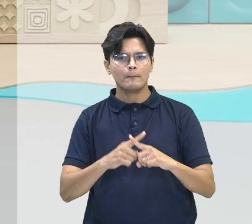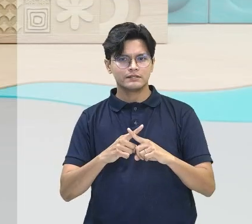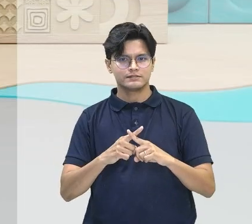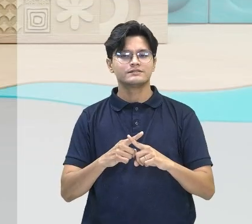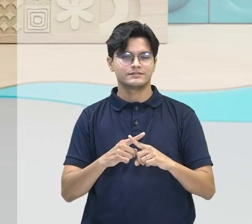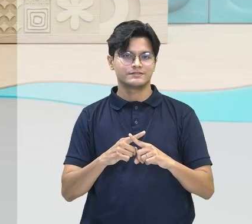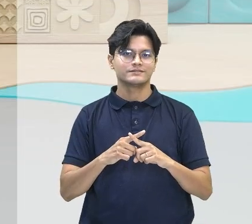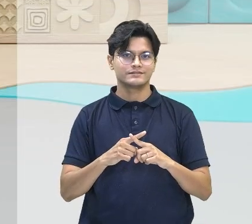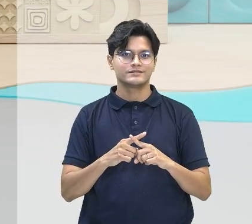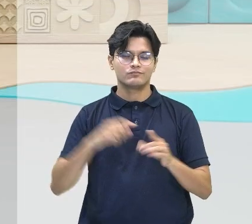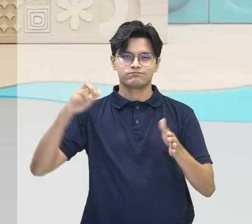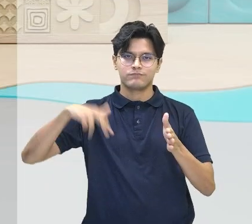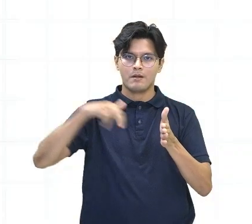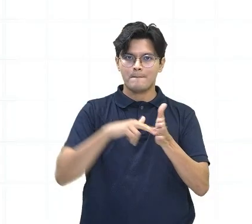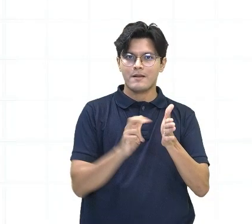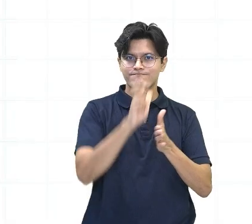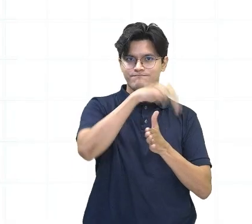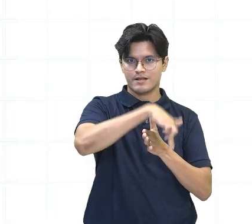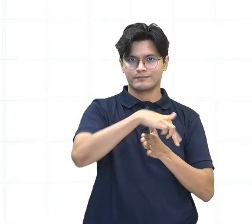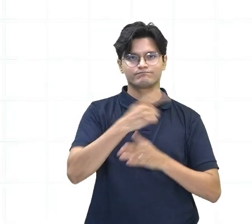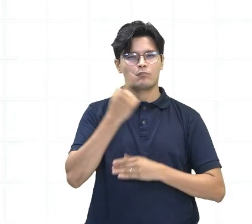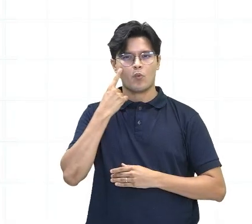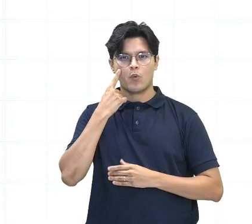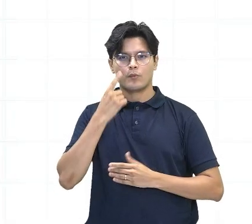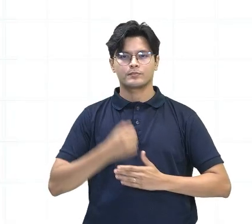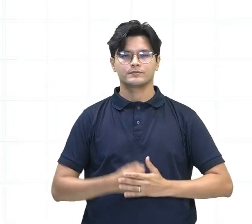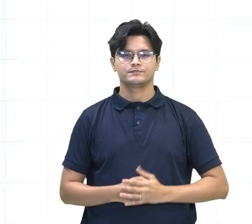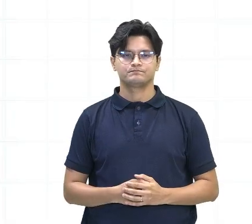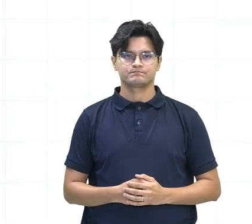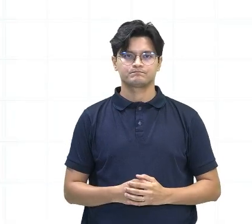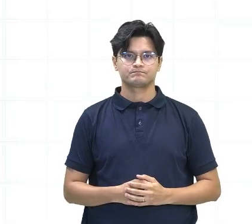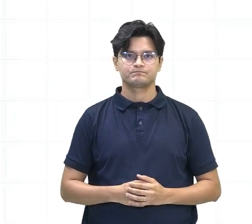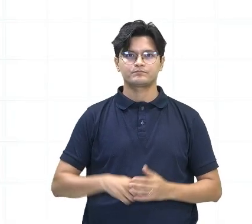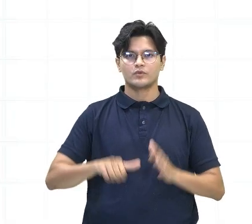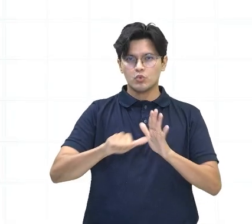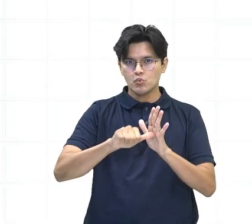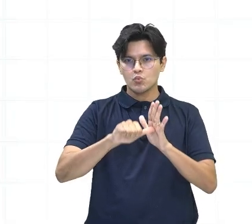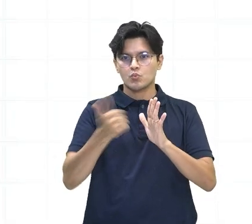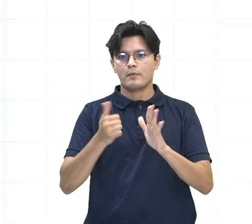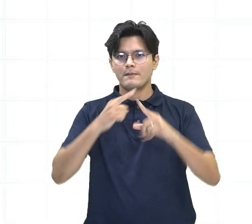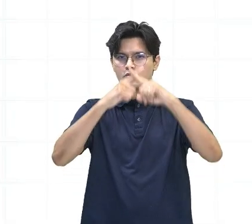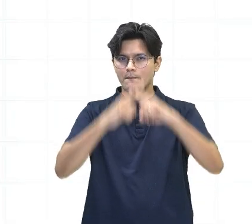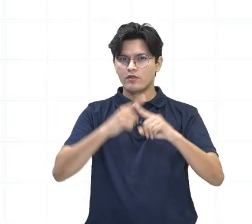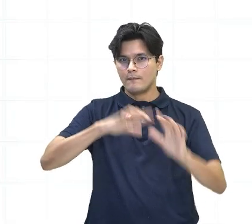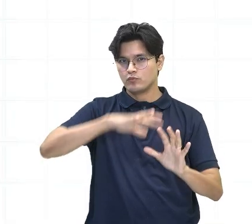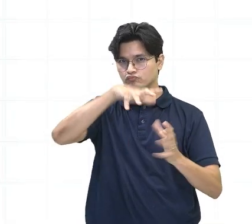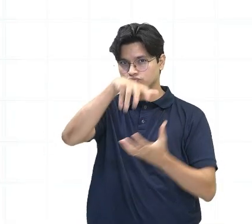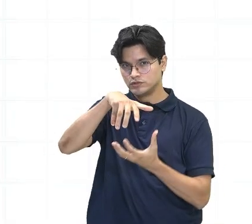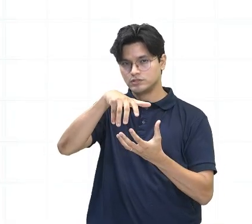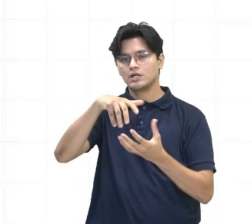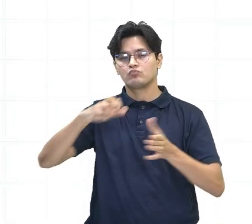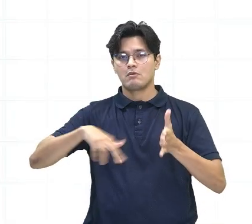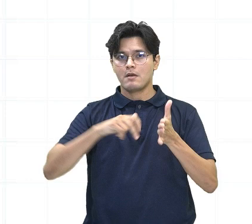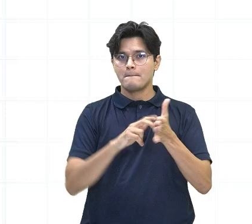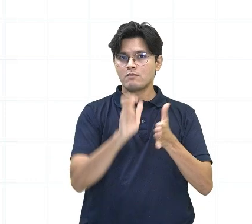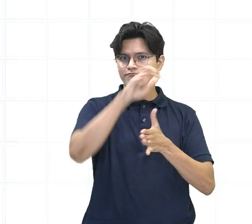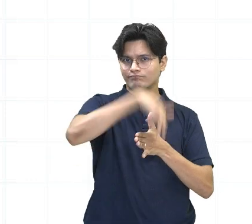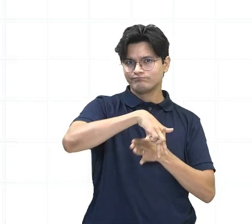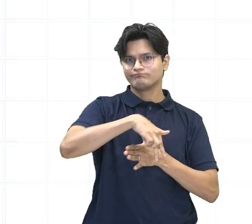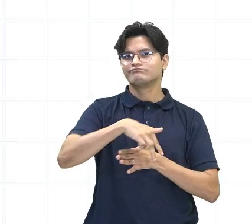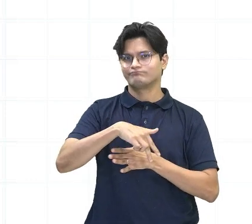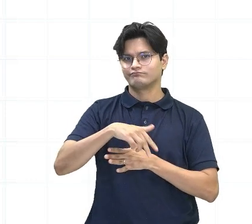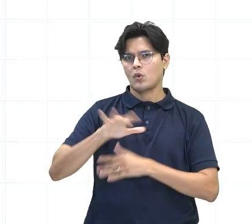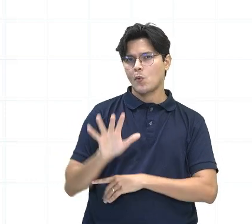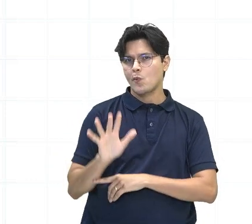relacionadas à questão do parkour. Vamos ver então. O primeiro campeonato mundial de parkour seria disputado em 2019